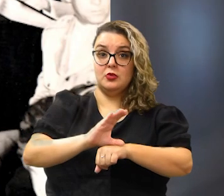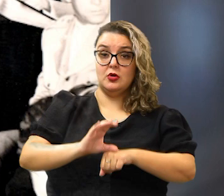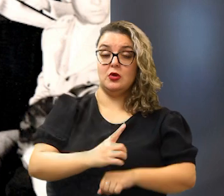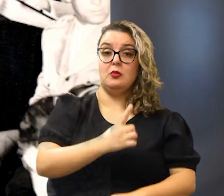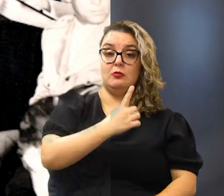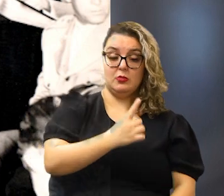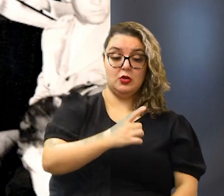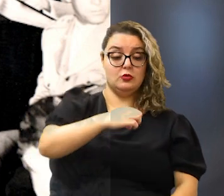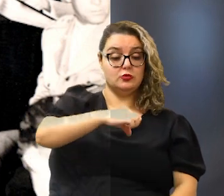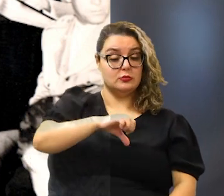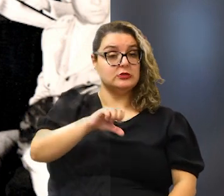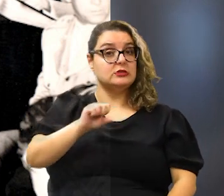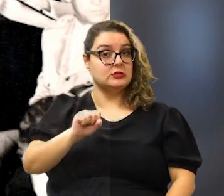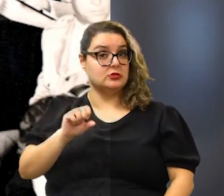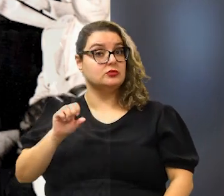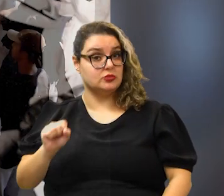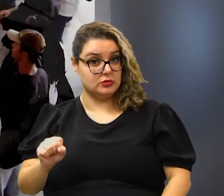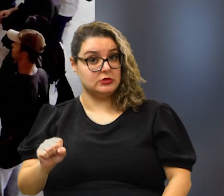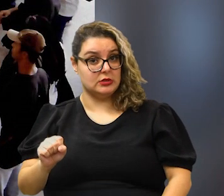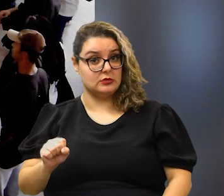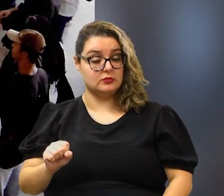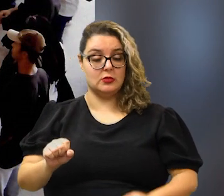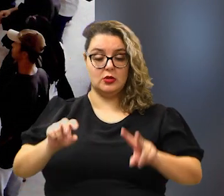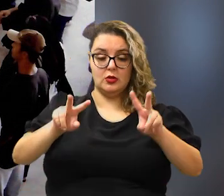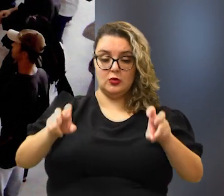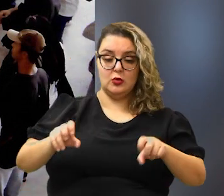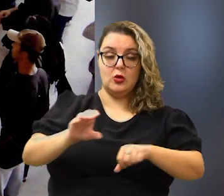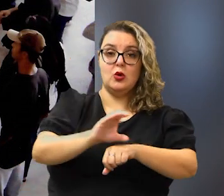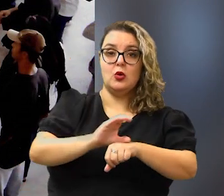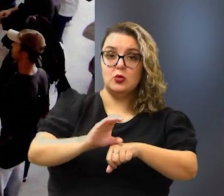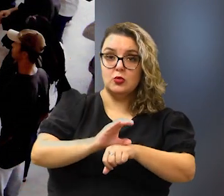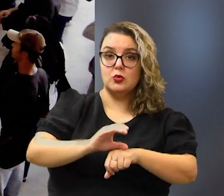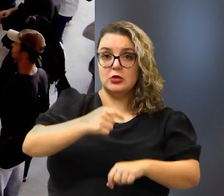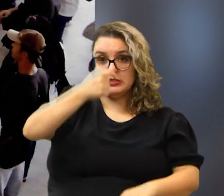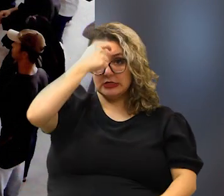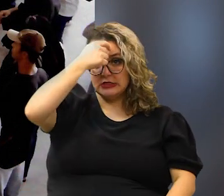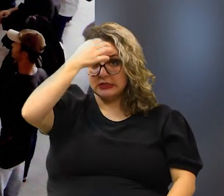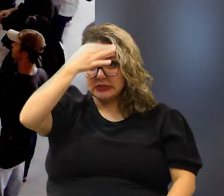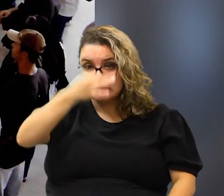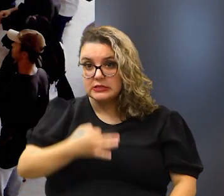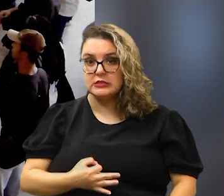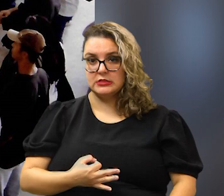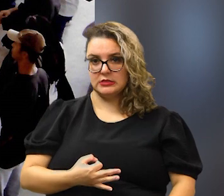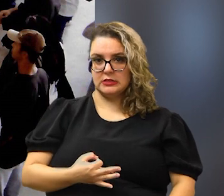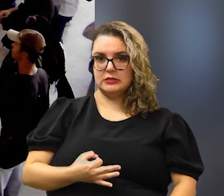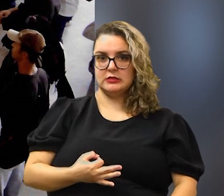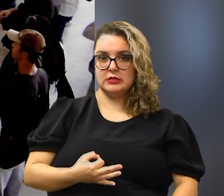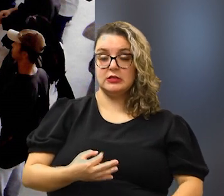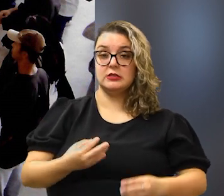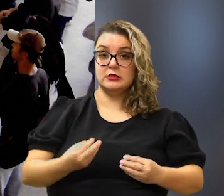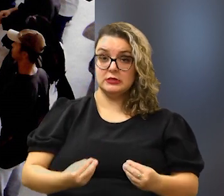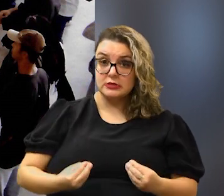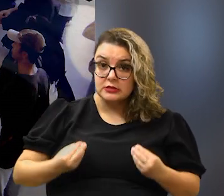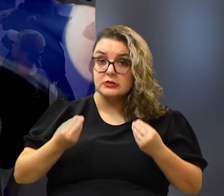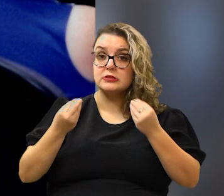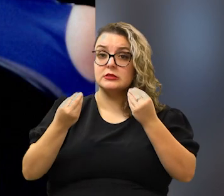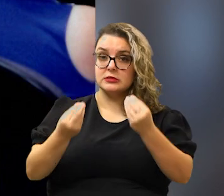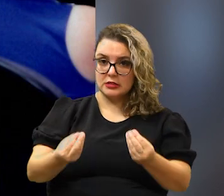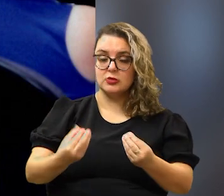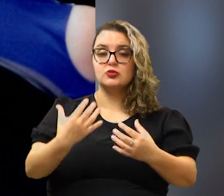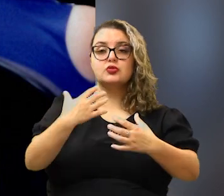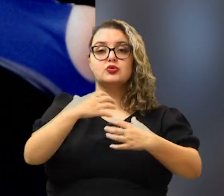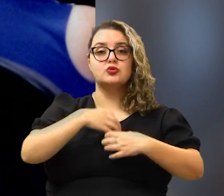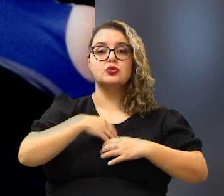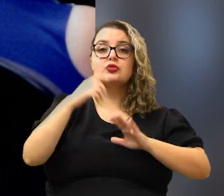transparente, a participação popular num sentido amplo. É claro que antes